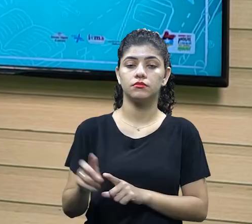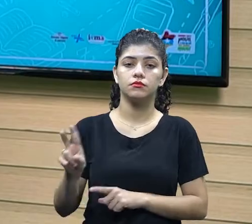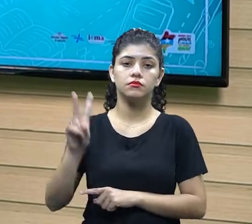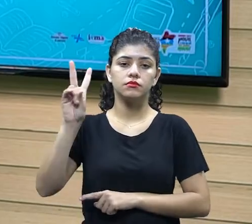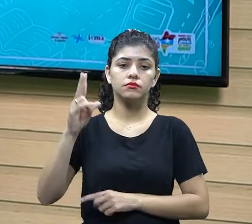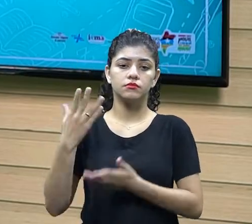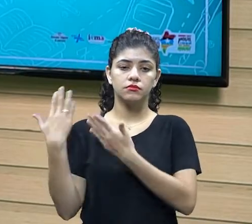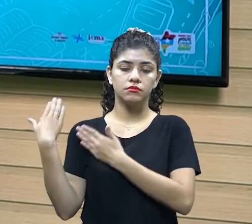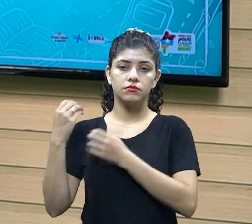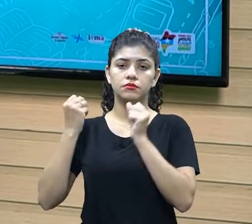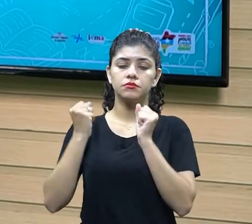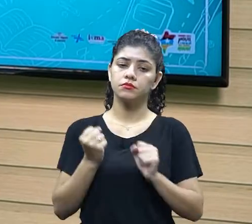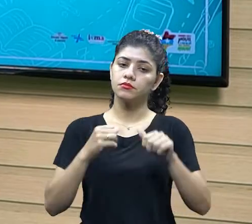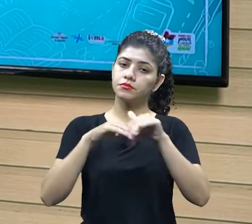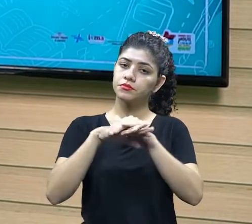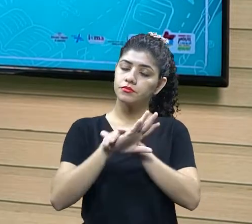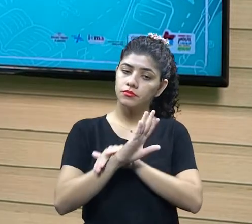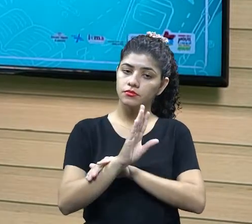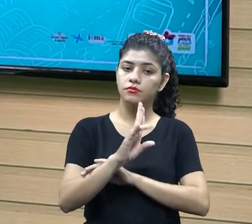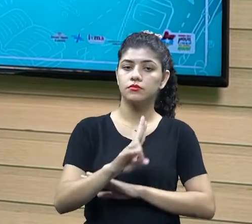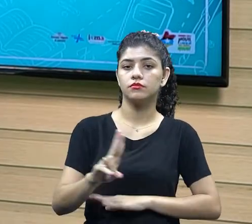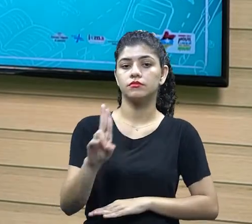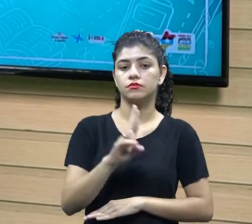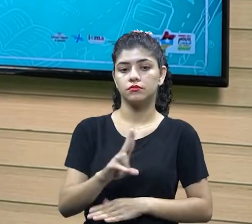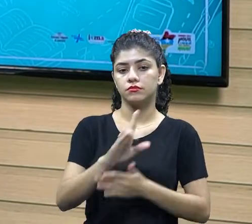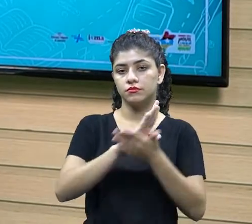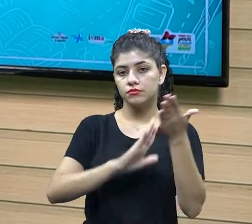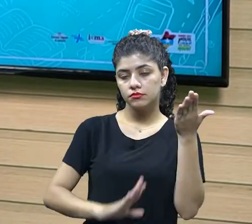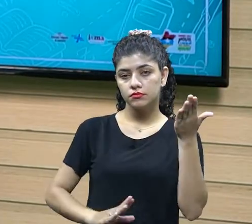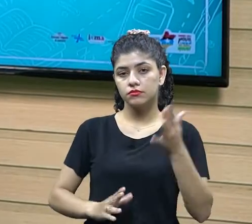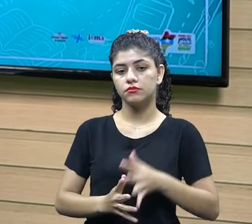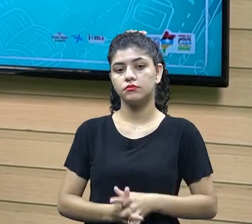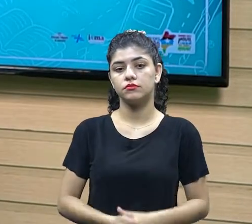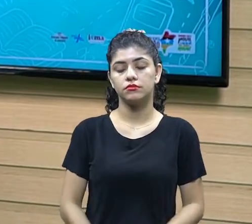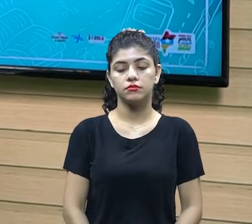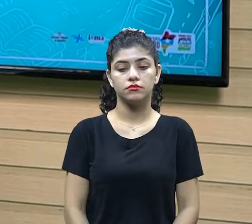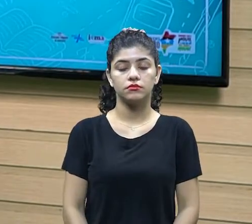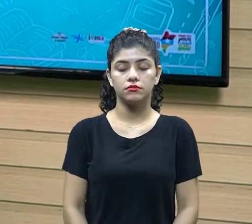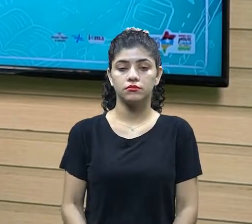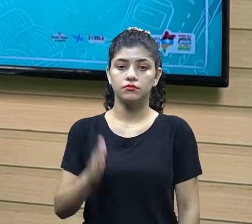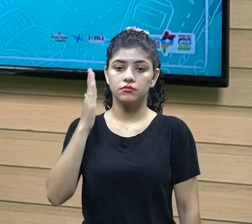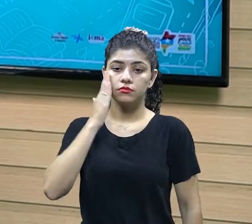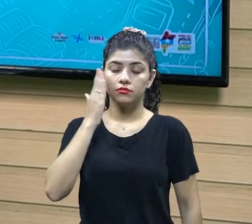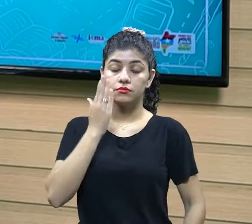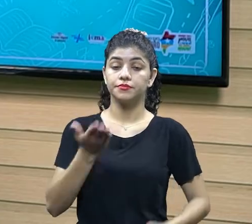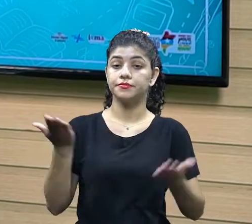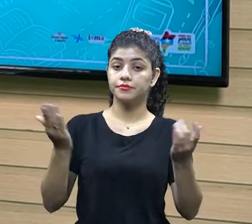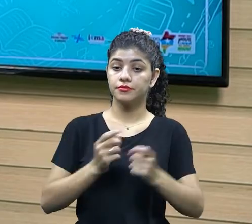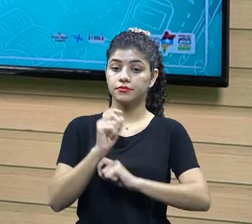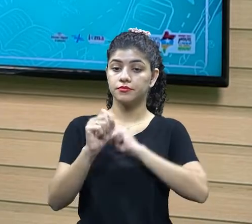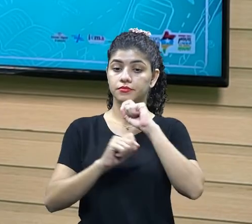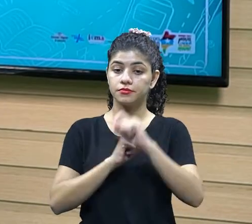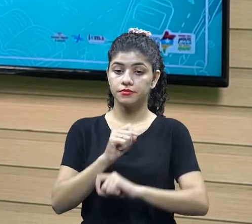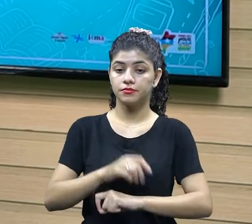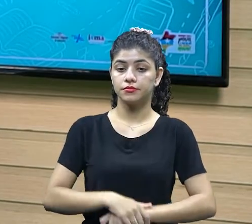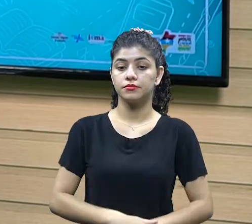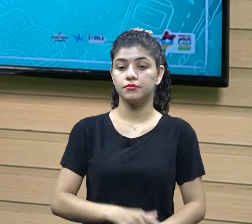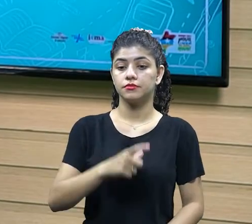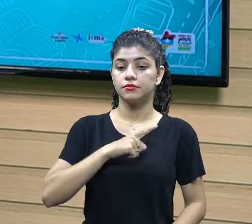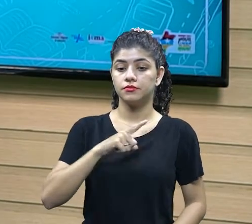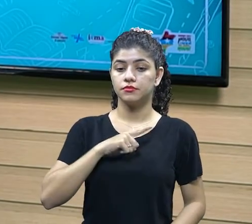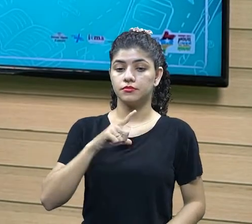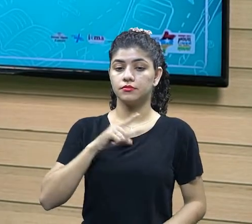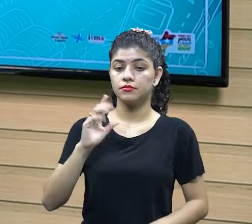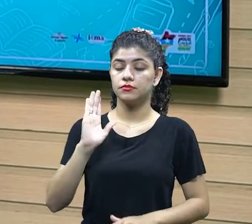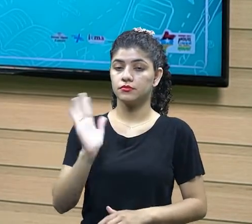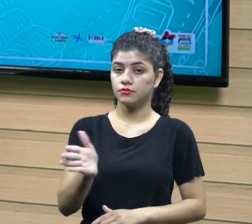o restante do valor, ele vai poder guardar para sua viagem, né? Vamos entender que aqui